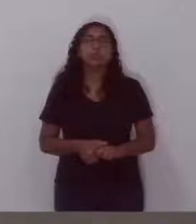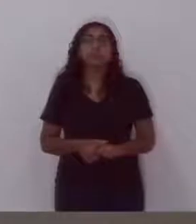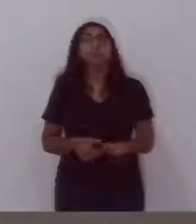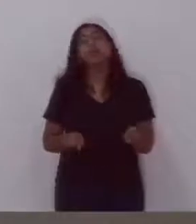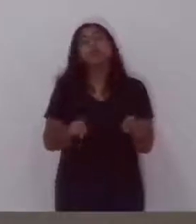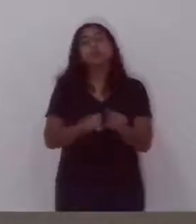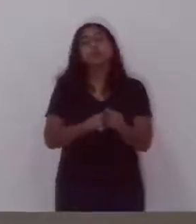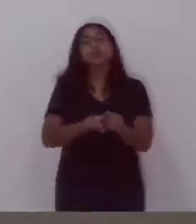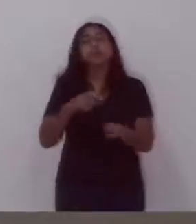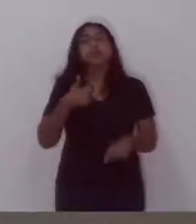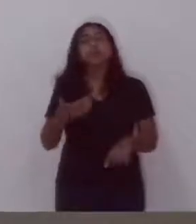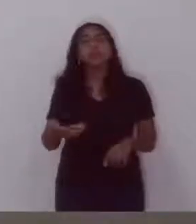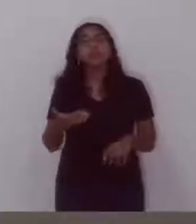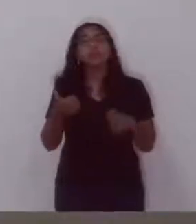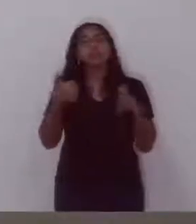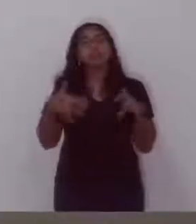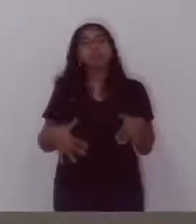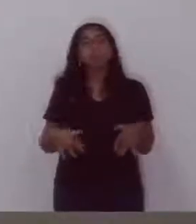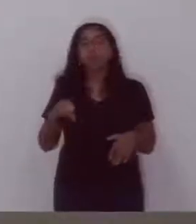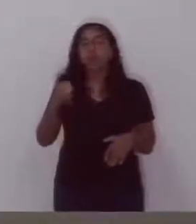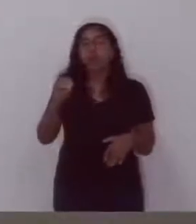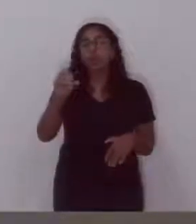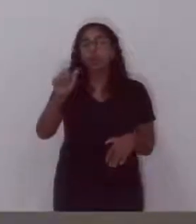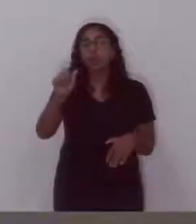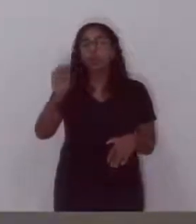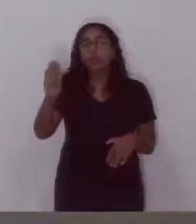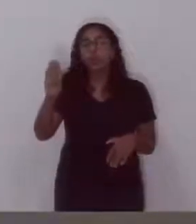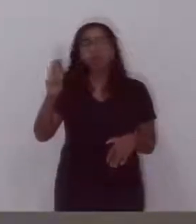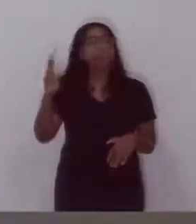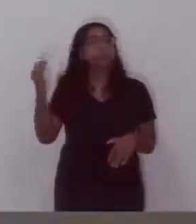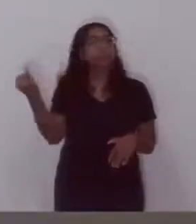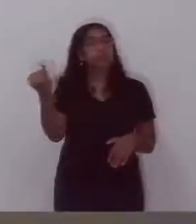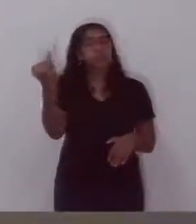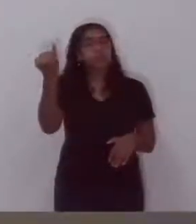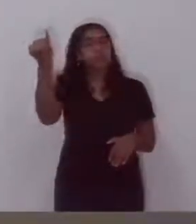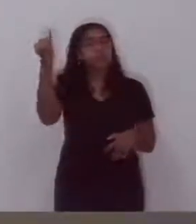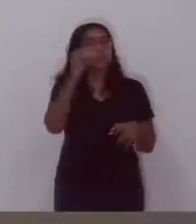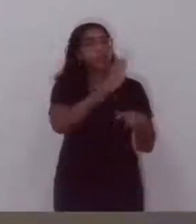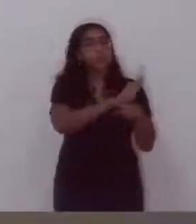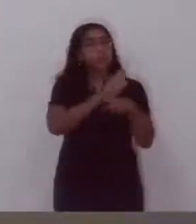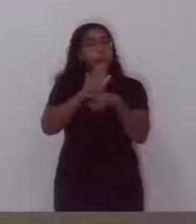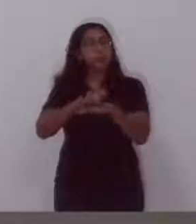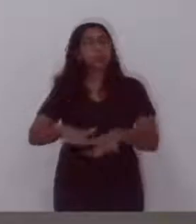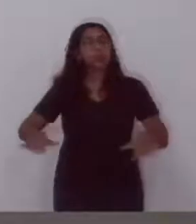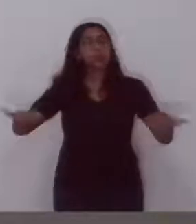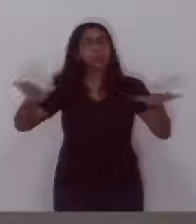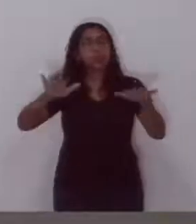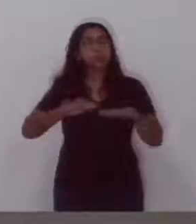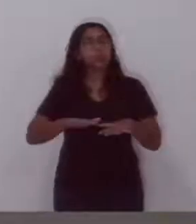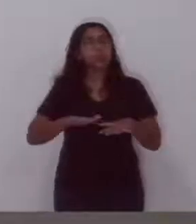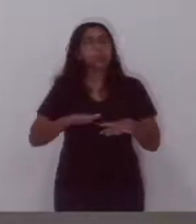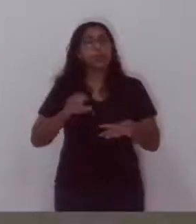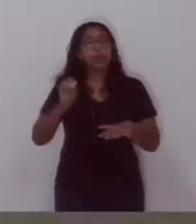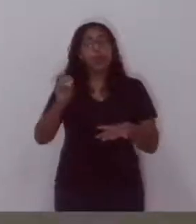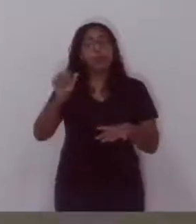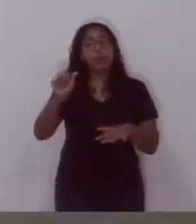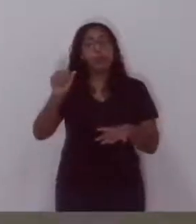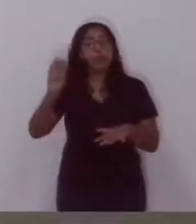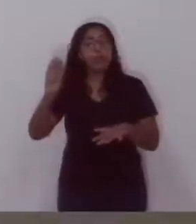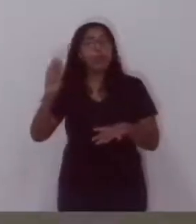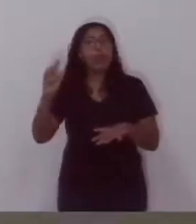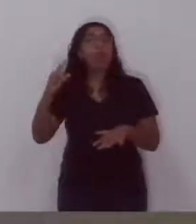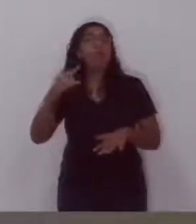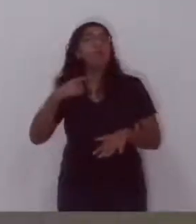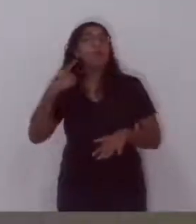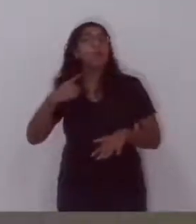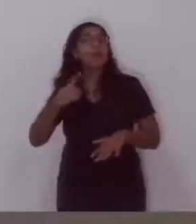presidente, a importância da OAB na nossa vida mesmo, né? Na nossa sociedade. Primeiro, é alguém que faz a defesa do